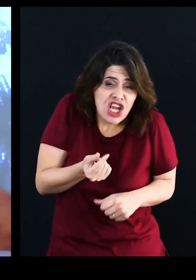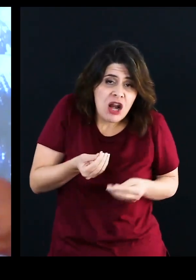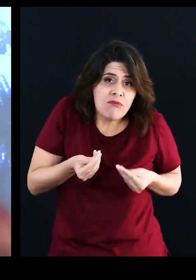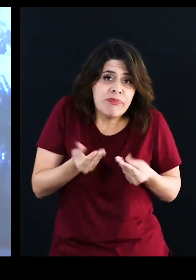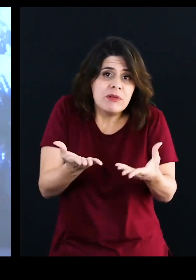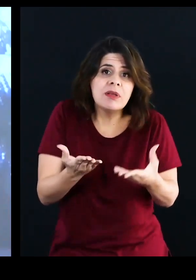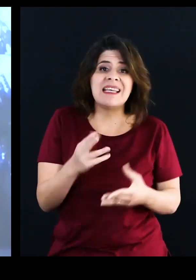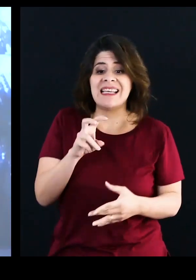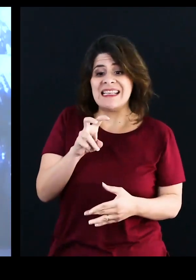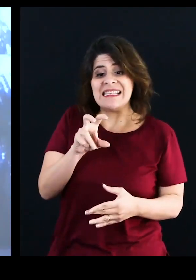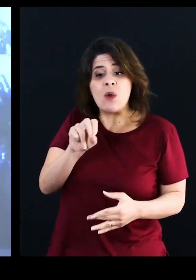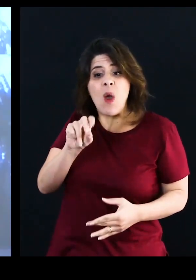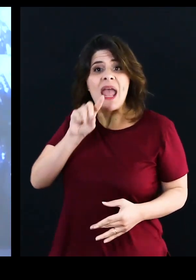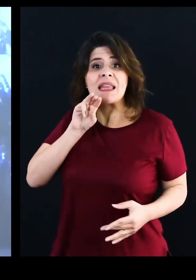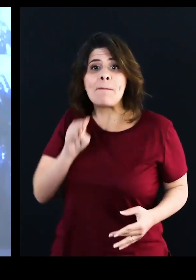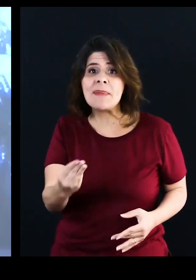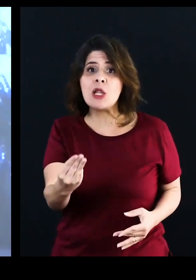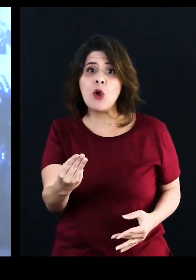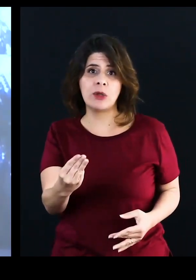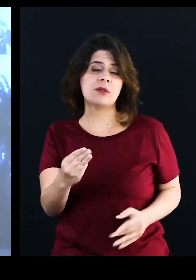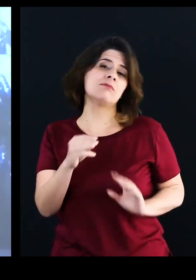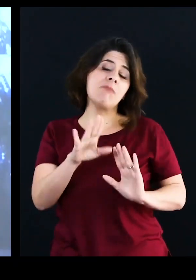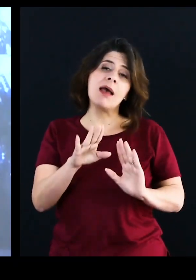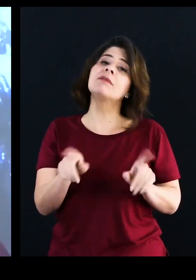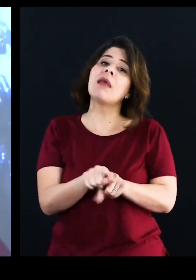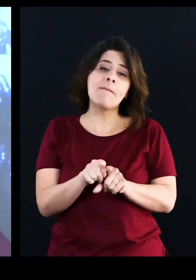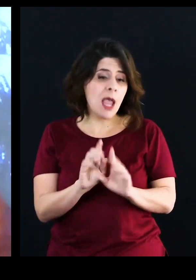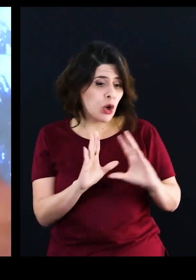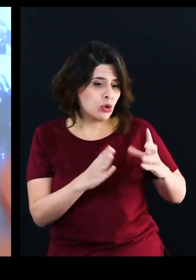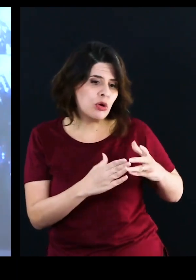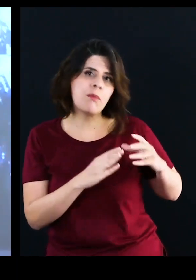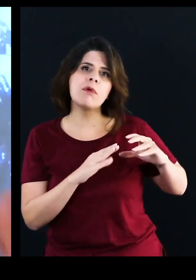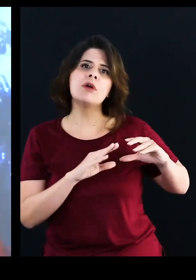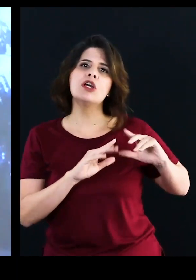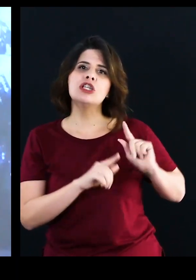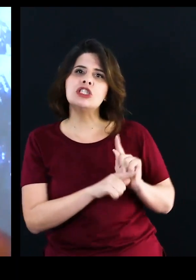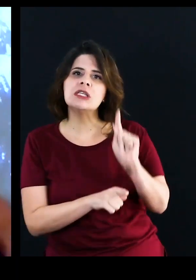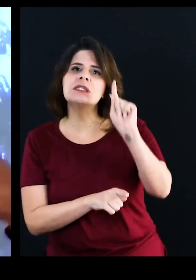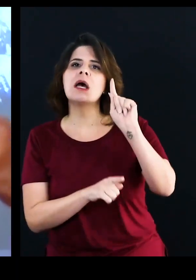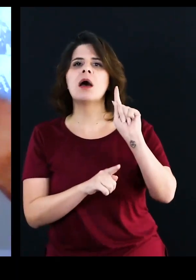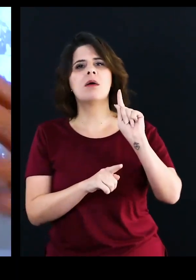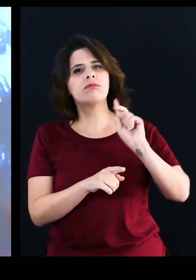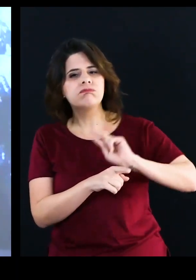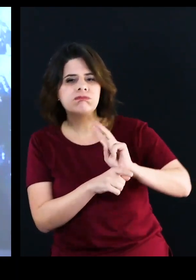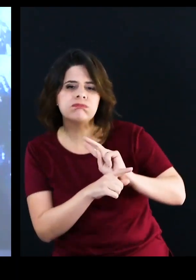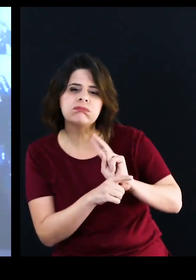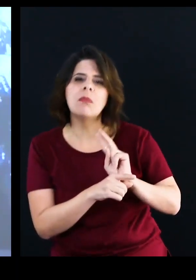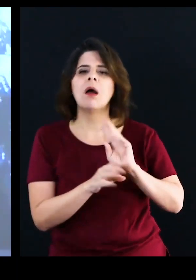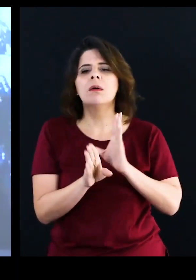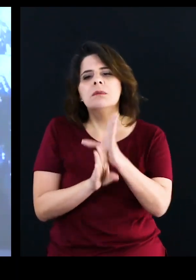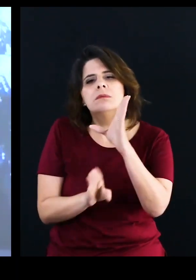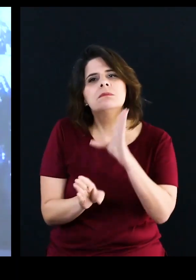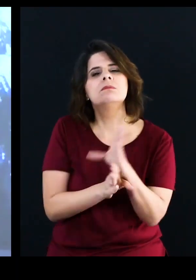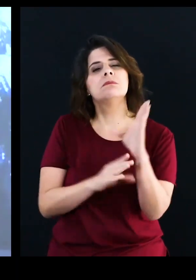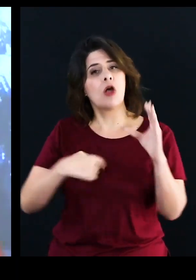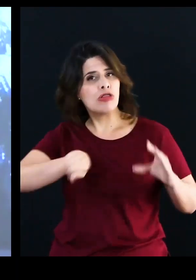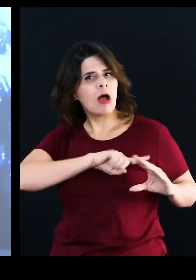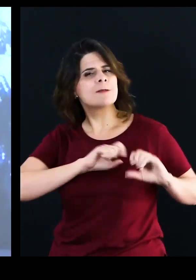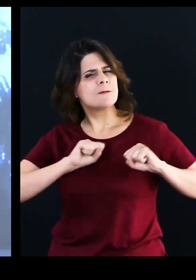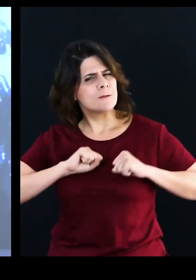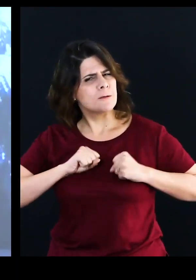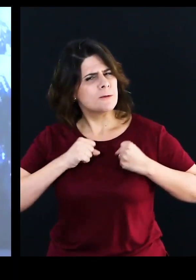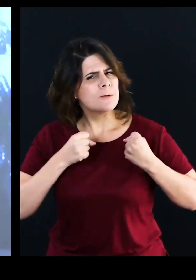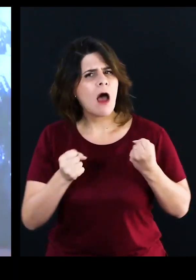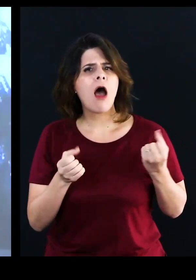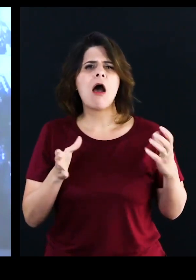milhões, mas todo um esforço de gestão de governança bastante intensivo. O comitê gestor